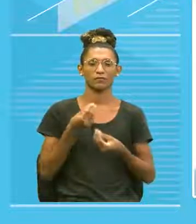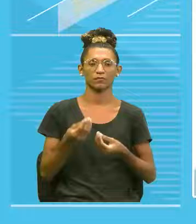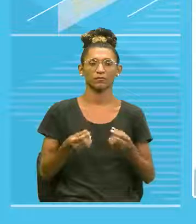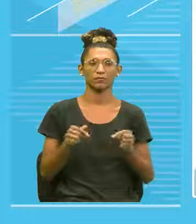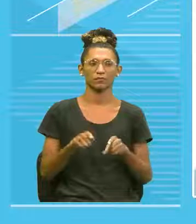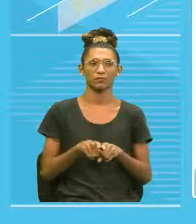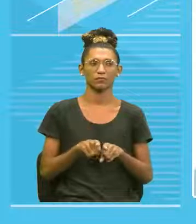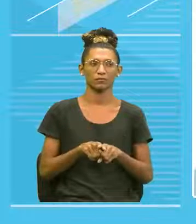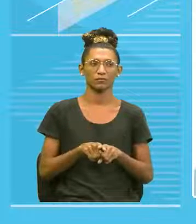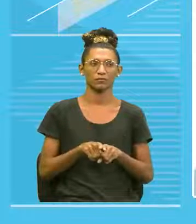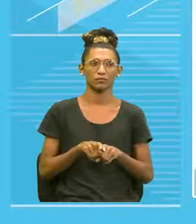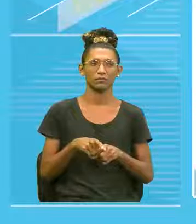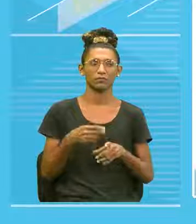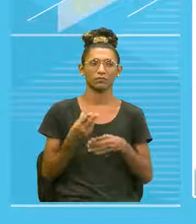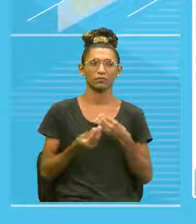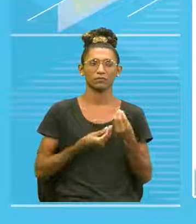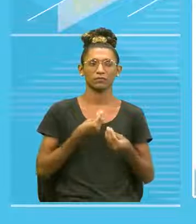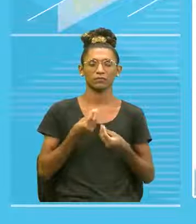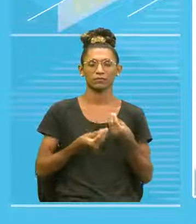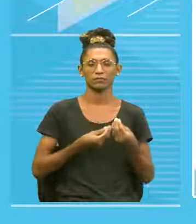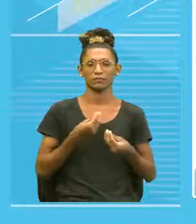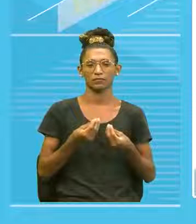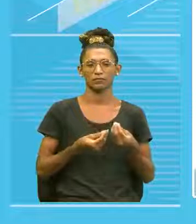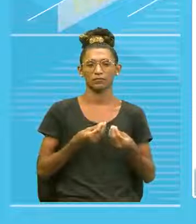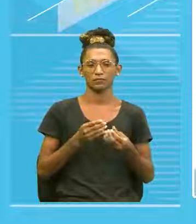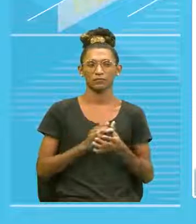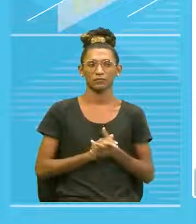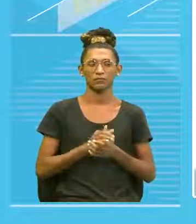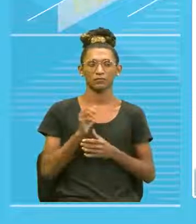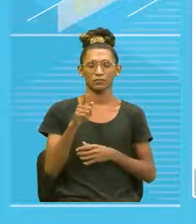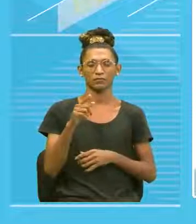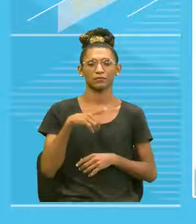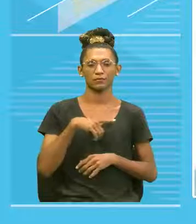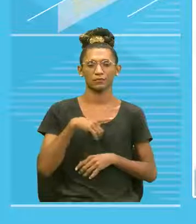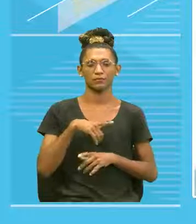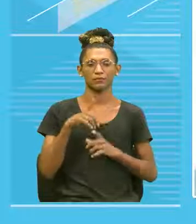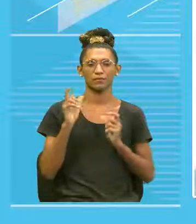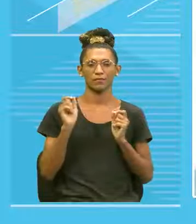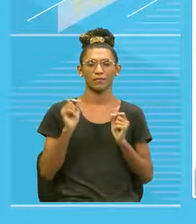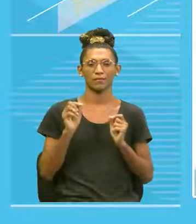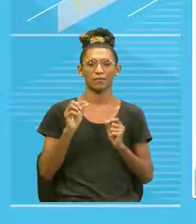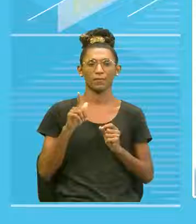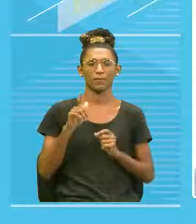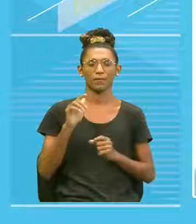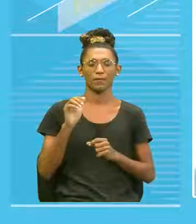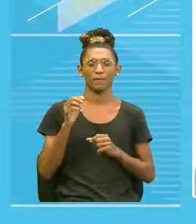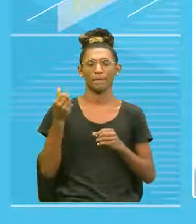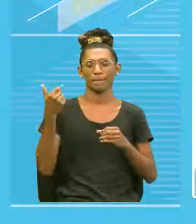de combustíveis Oi tá lá Joice gasolina